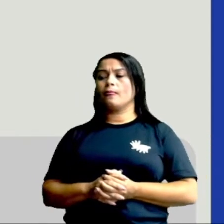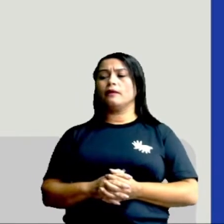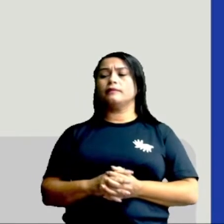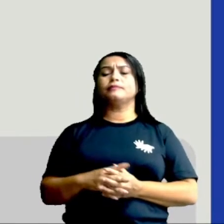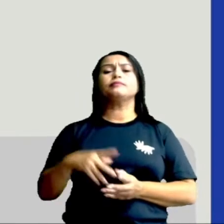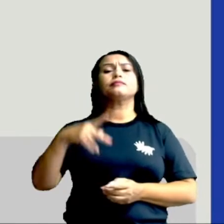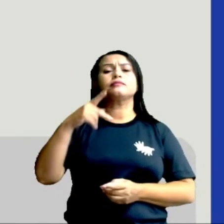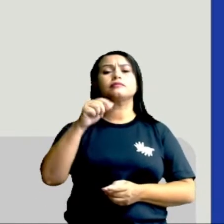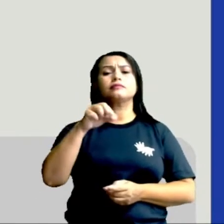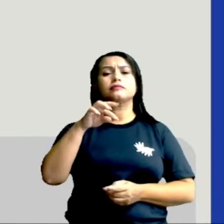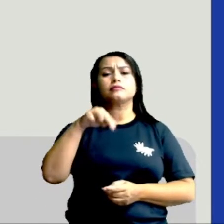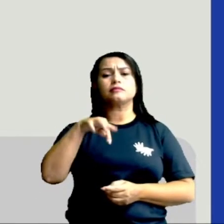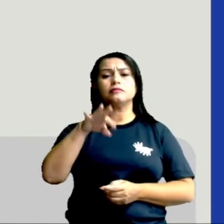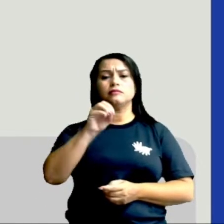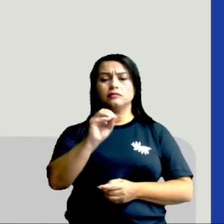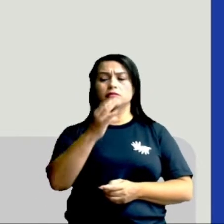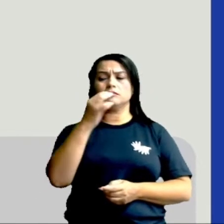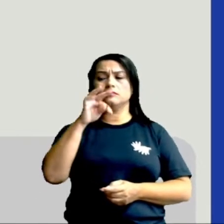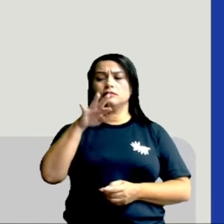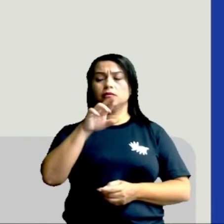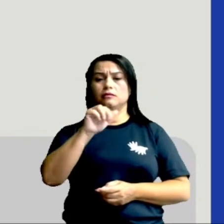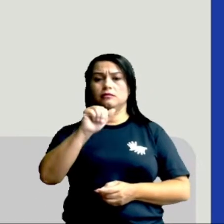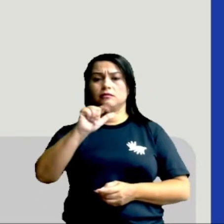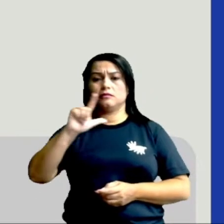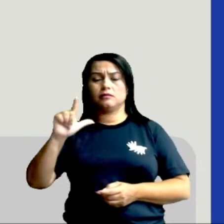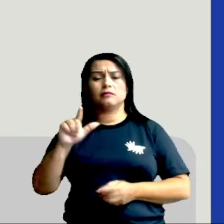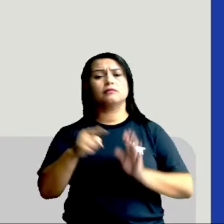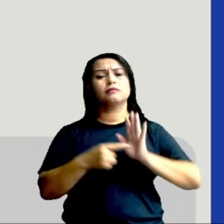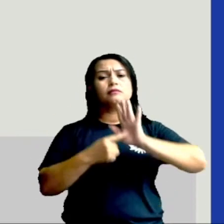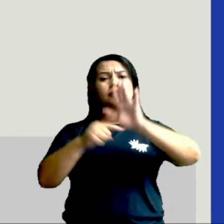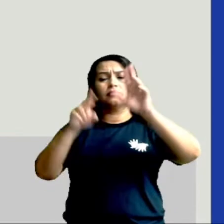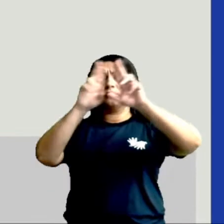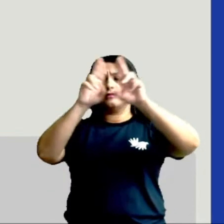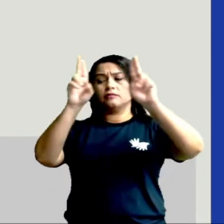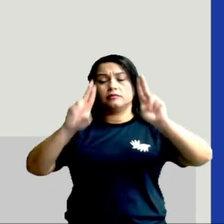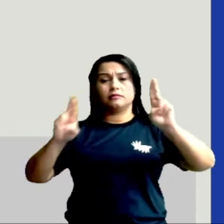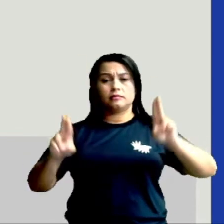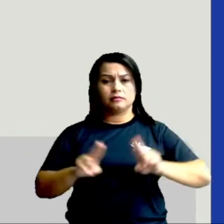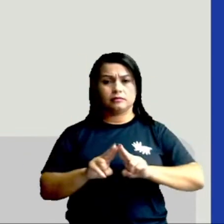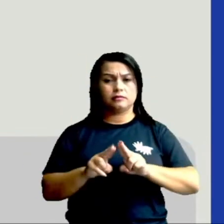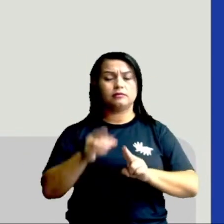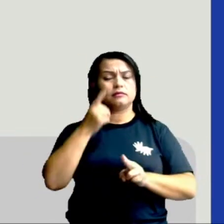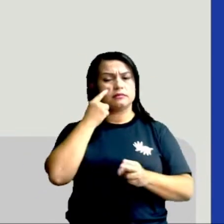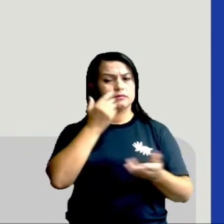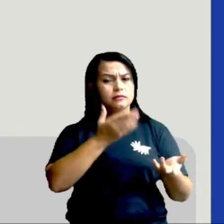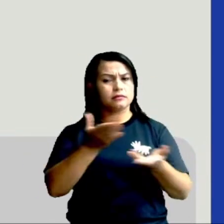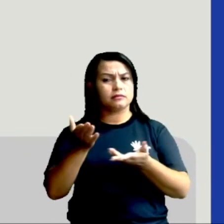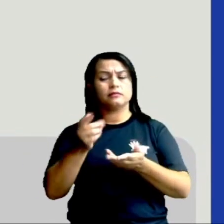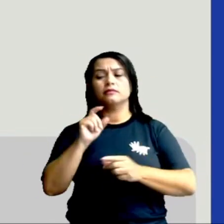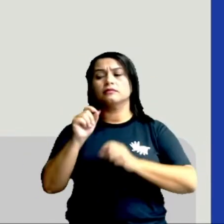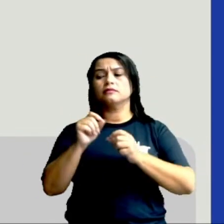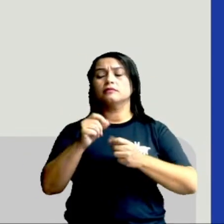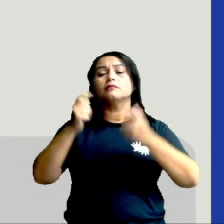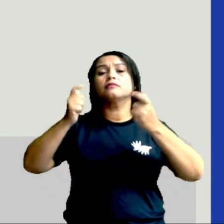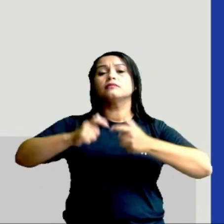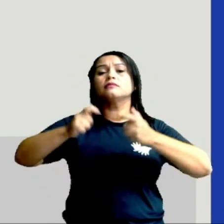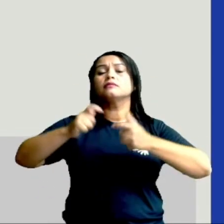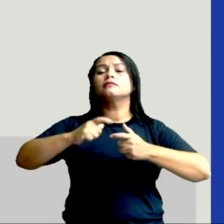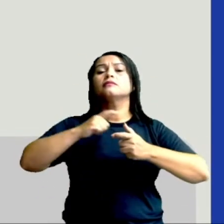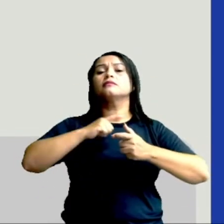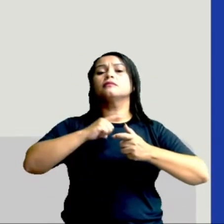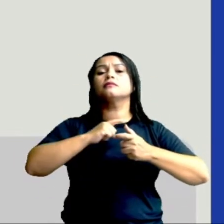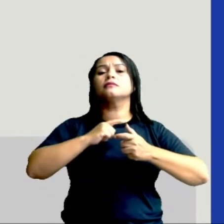O Planalto Central, como demonstra no mapa, que a gente acabou de ver, localiza-se na maior parte